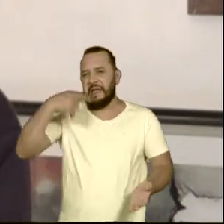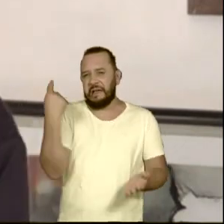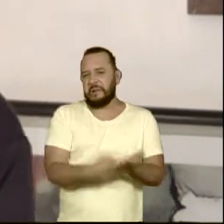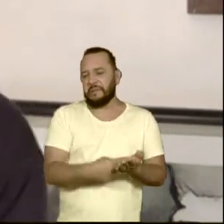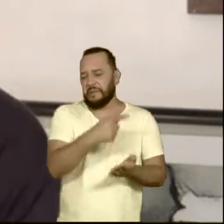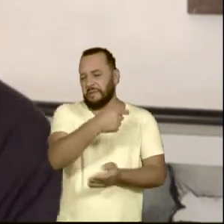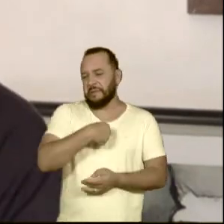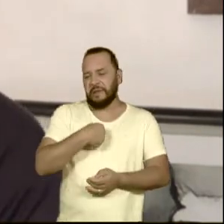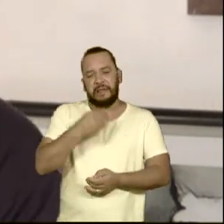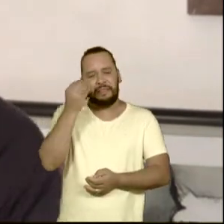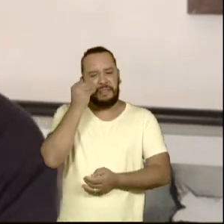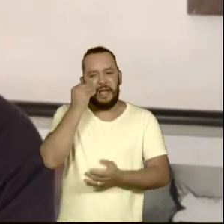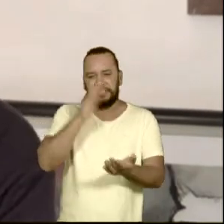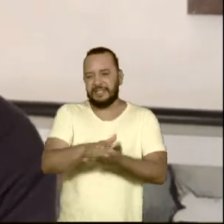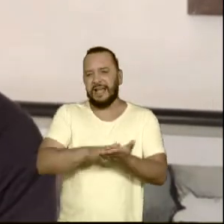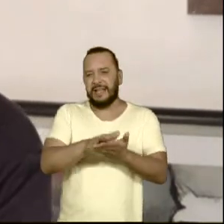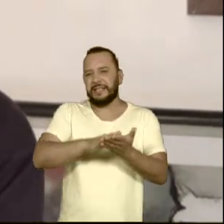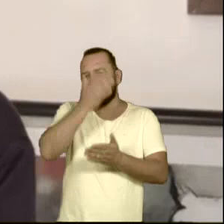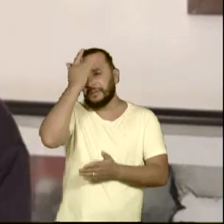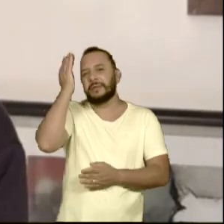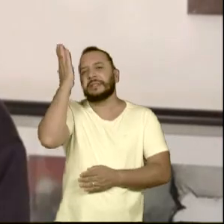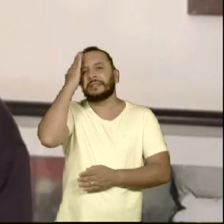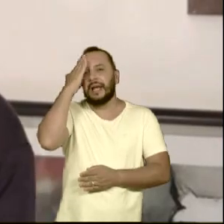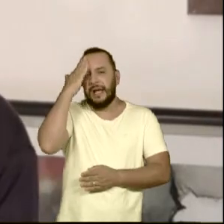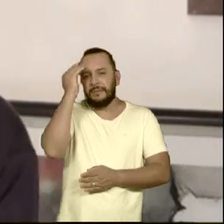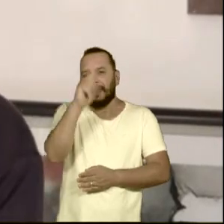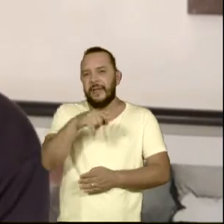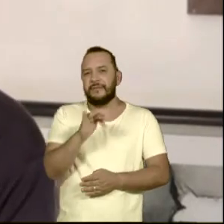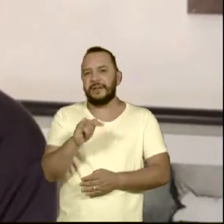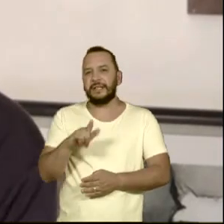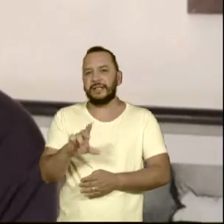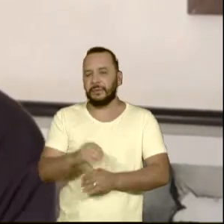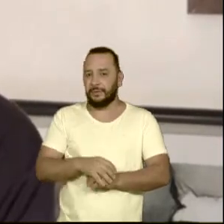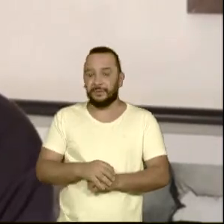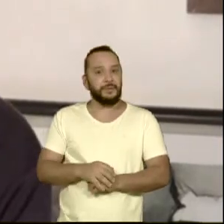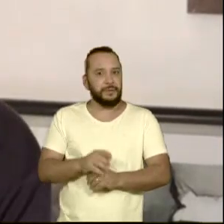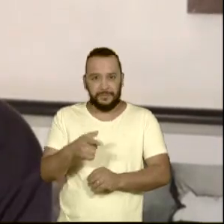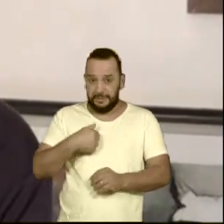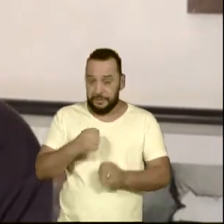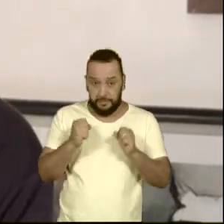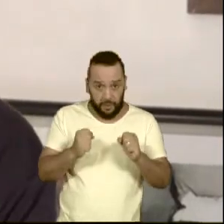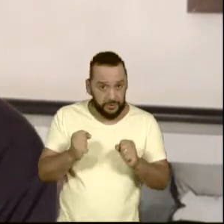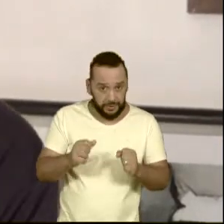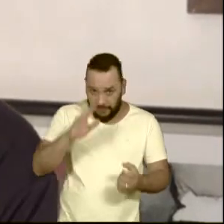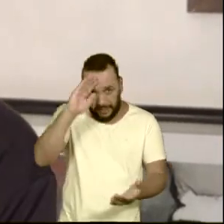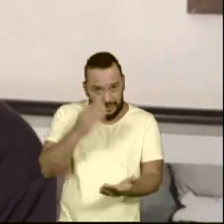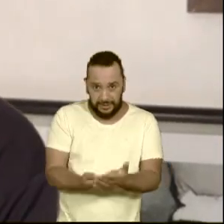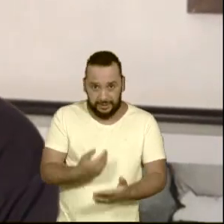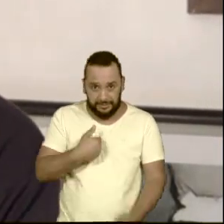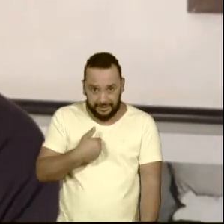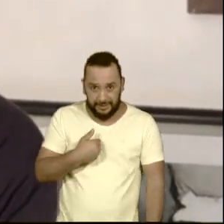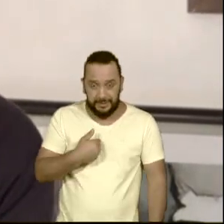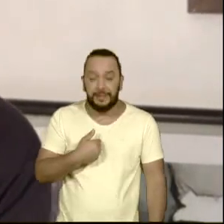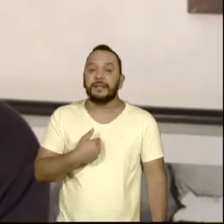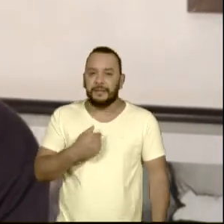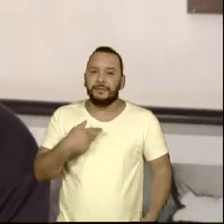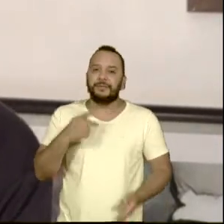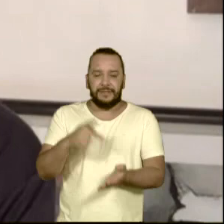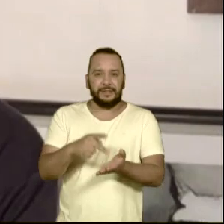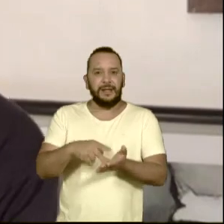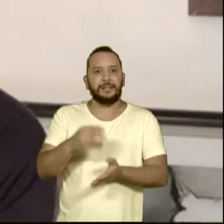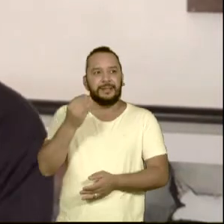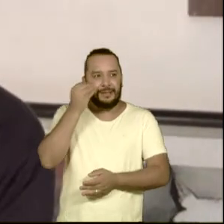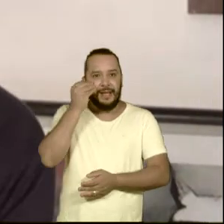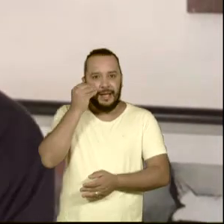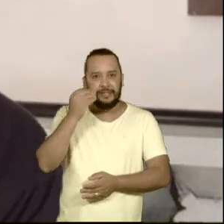teste? Era o Fernando desde o início, imagina. Gente, podem não acreditar em mim, não é verdade. O teste existiu, o